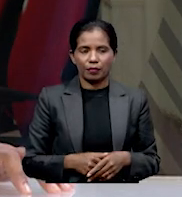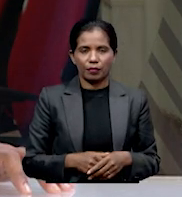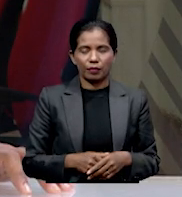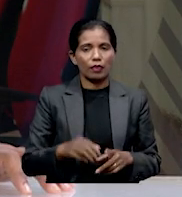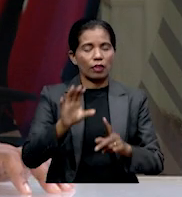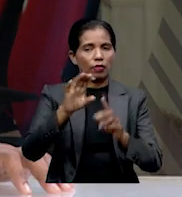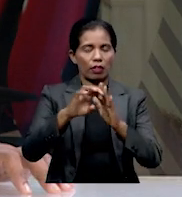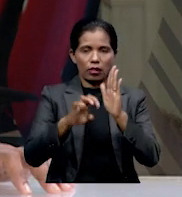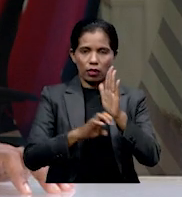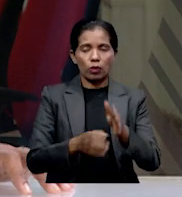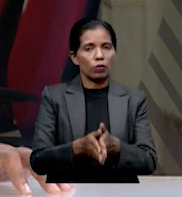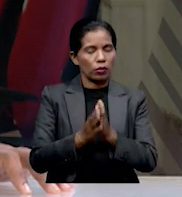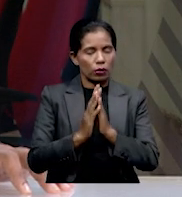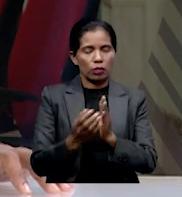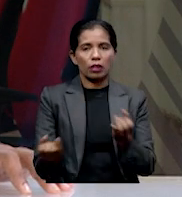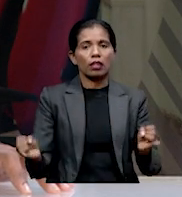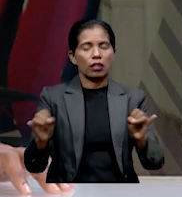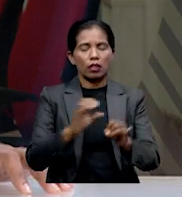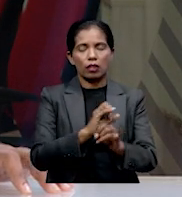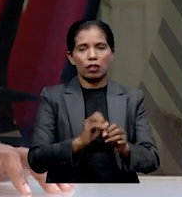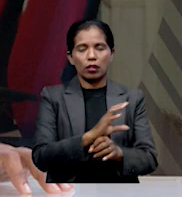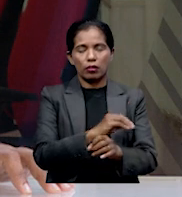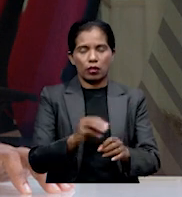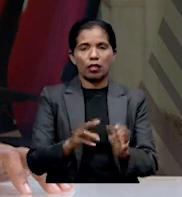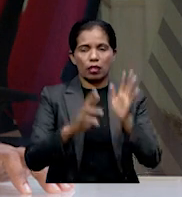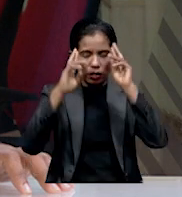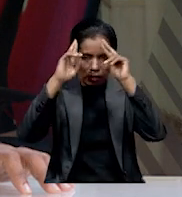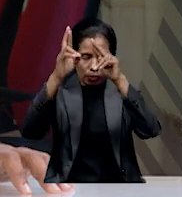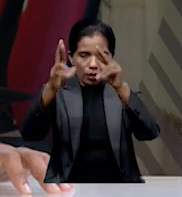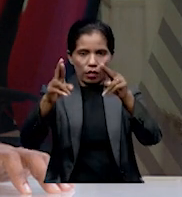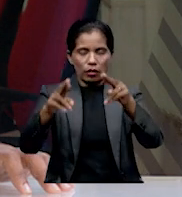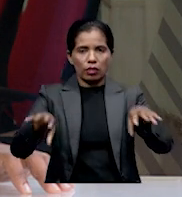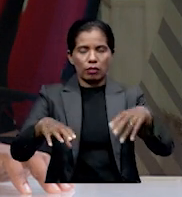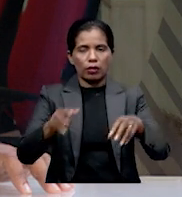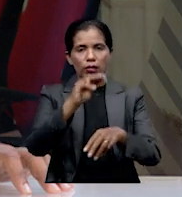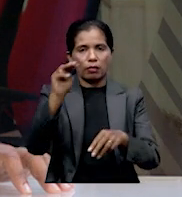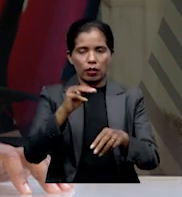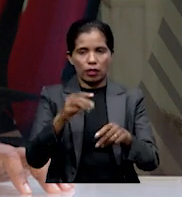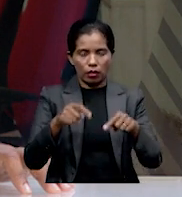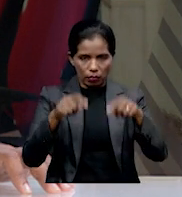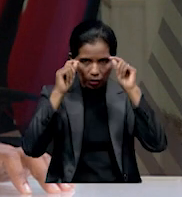Se fechar o seu entidade ser roto, respeita serviço, média e a Timor-Leste.